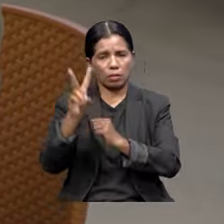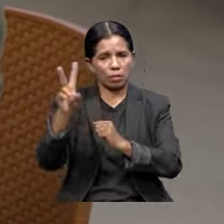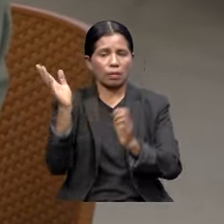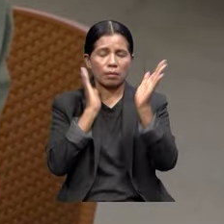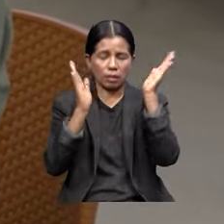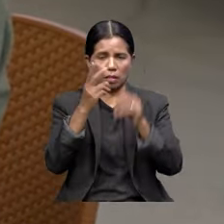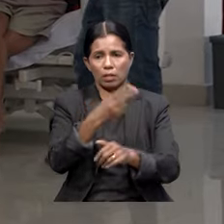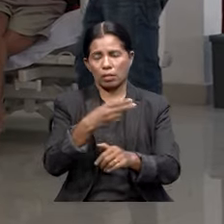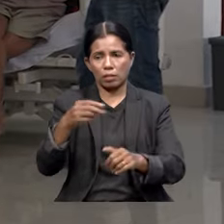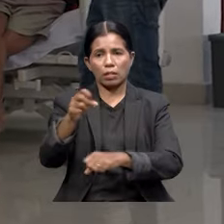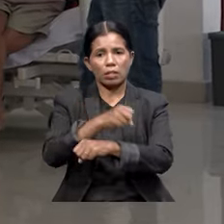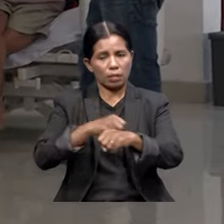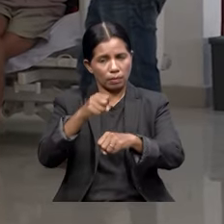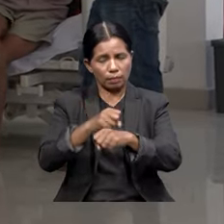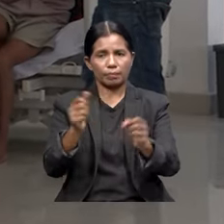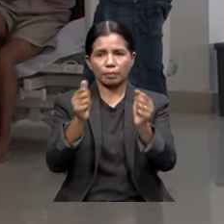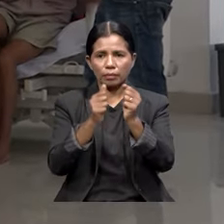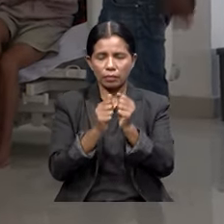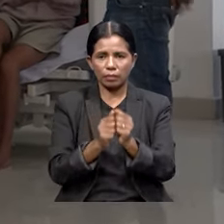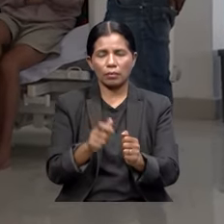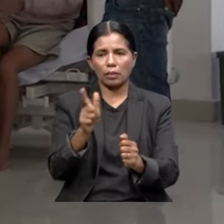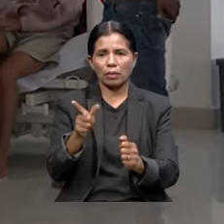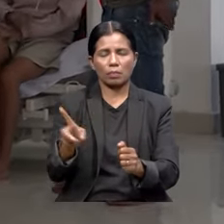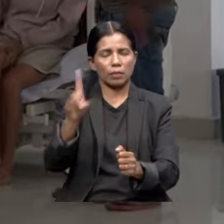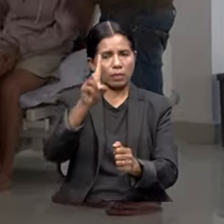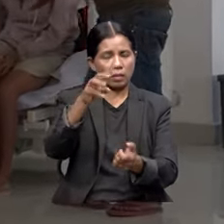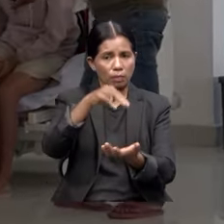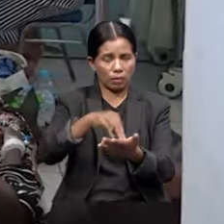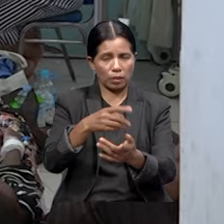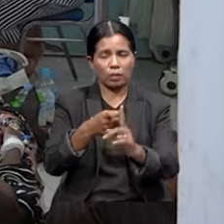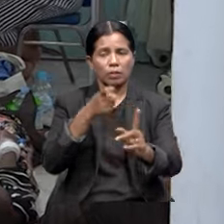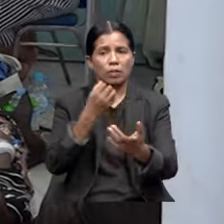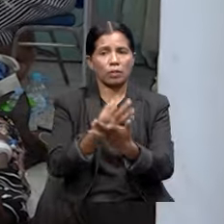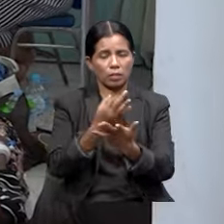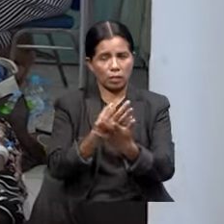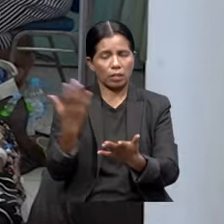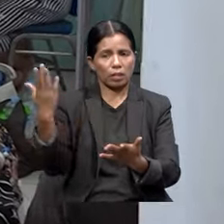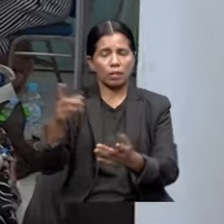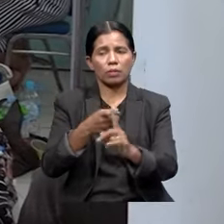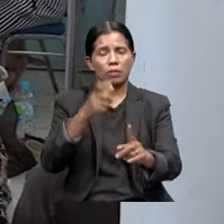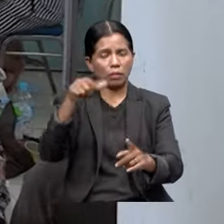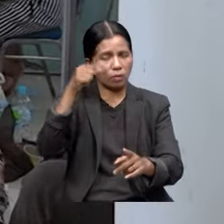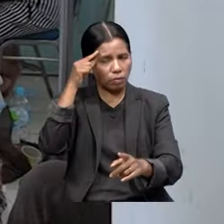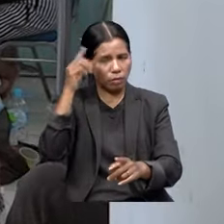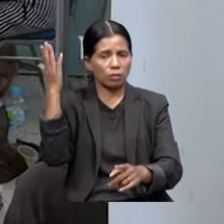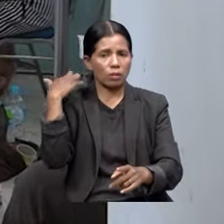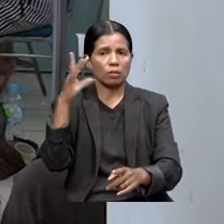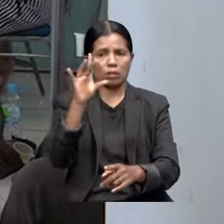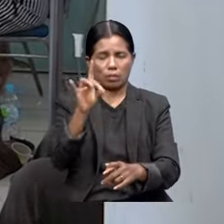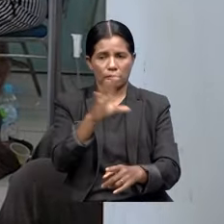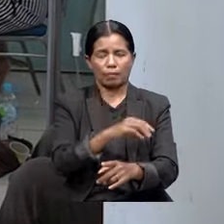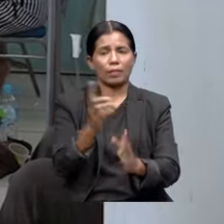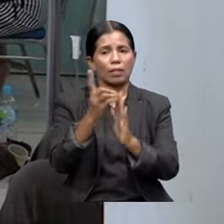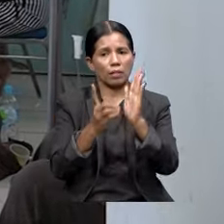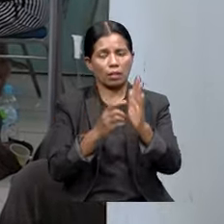Malásia, Indonésia no Singapura, a moto tocon ronura estenida, o se dívida ne tocon rito o se governo anterior. Tuer dados e atina